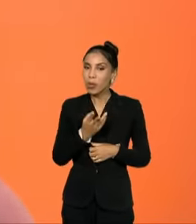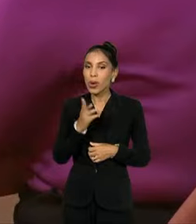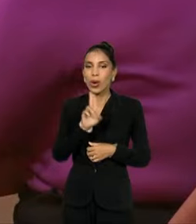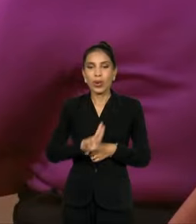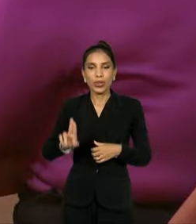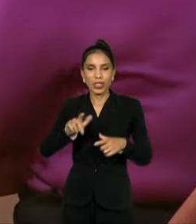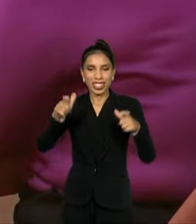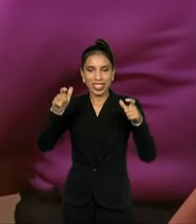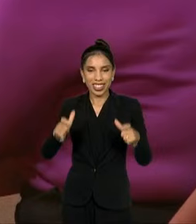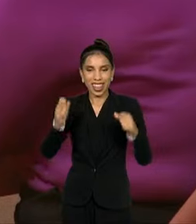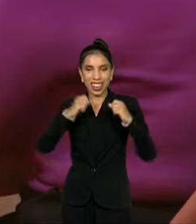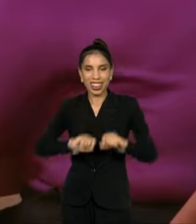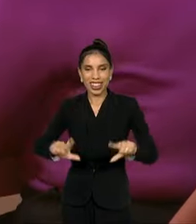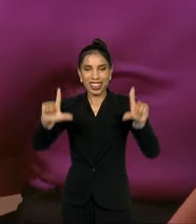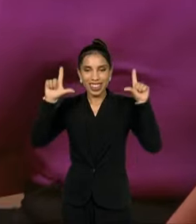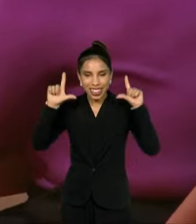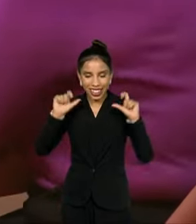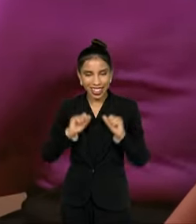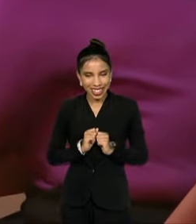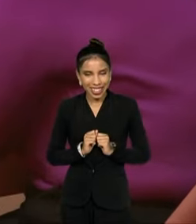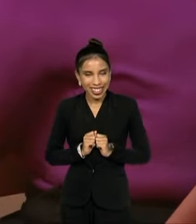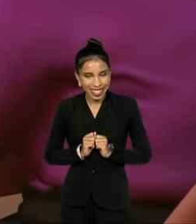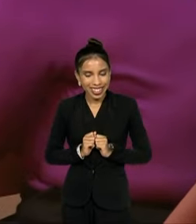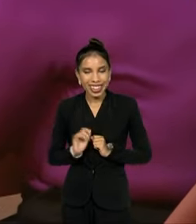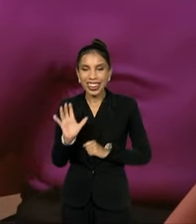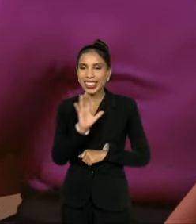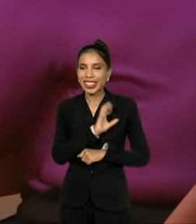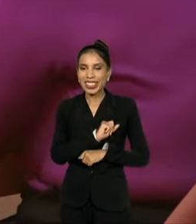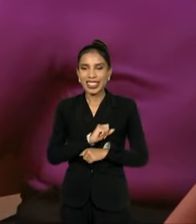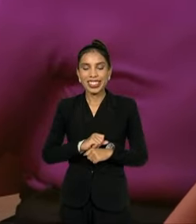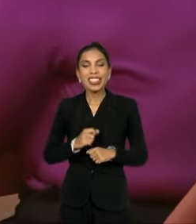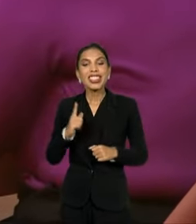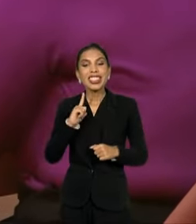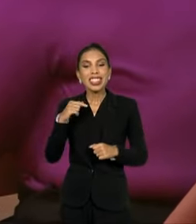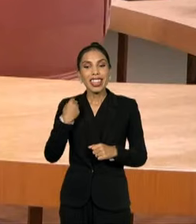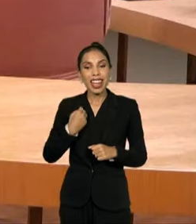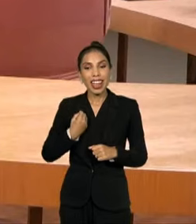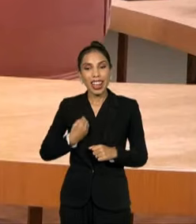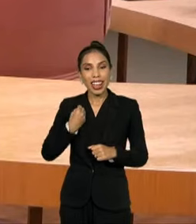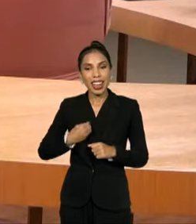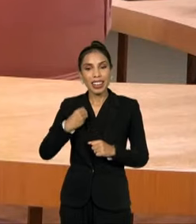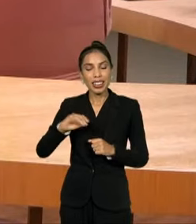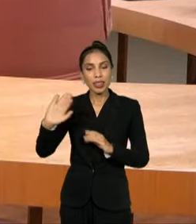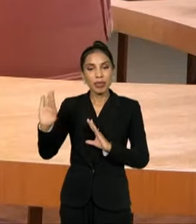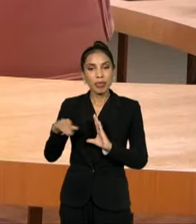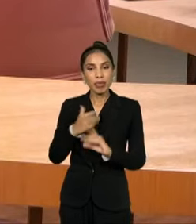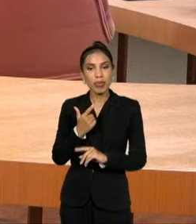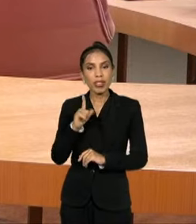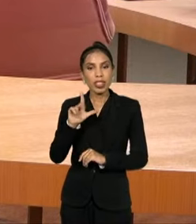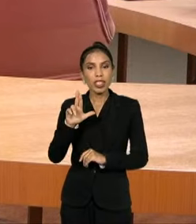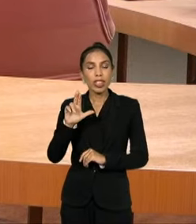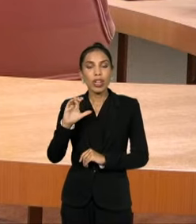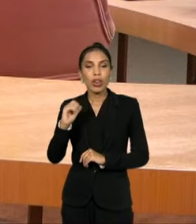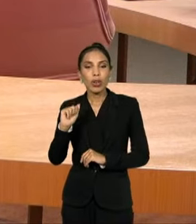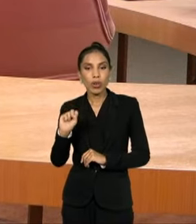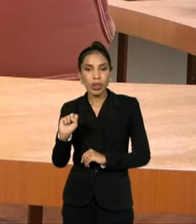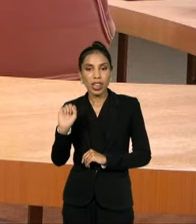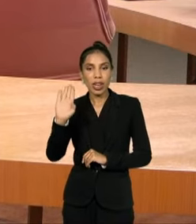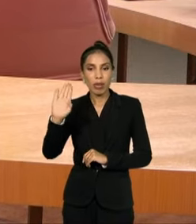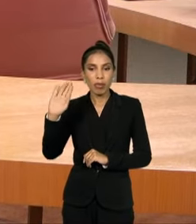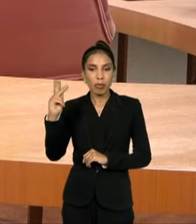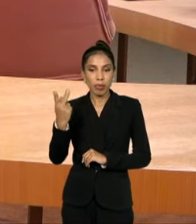Não, muito legal, adoro. Para a sanidade, né? Adoro. Tem mais interatividade, gente, por favor. Lucas Assis, de Belo